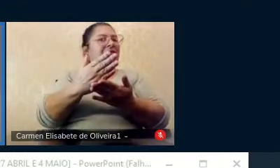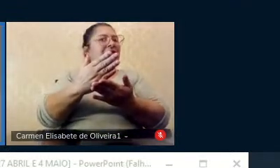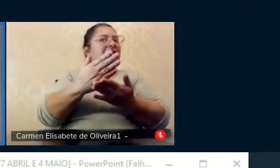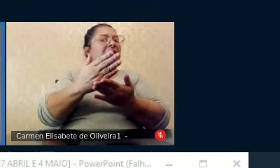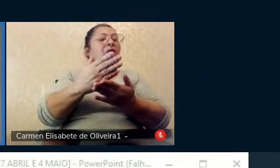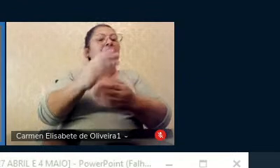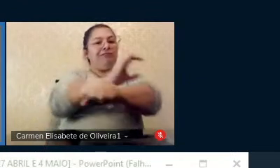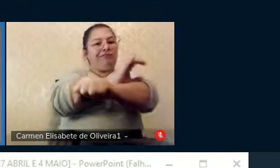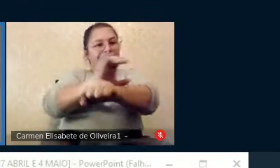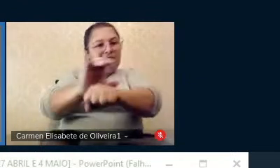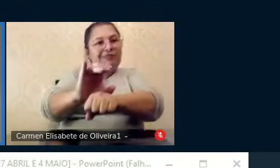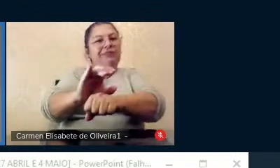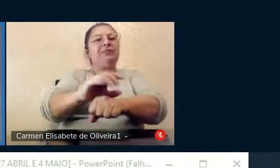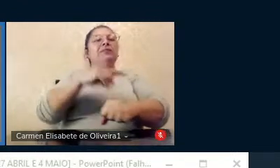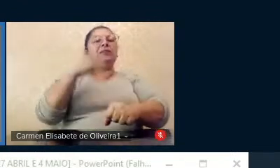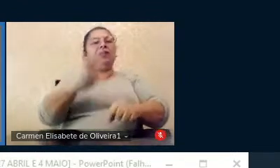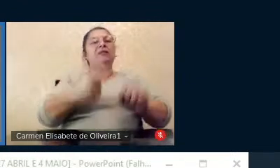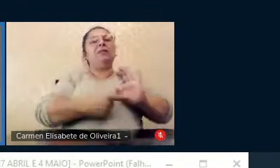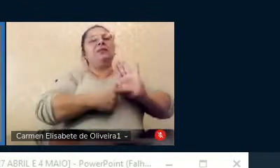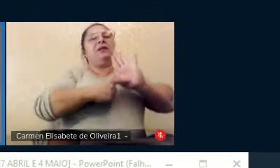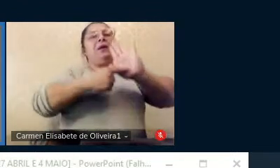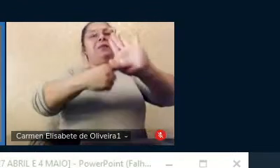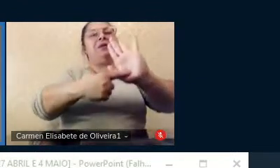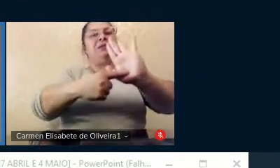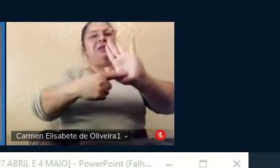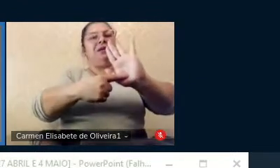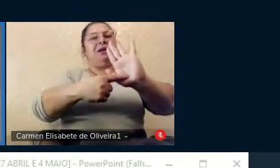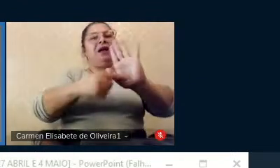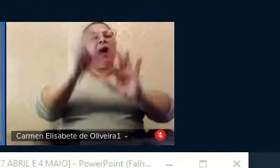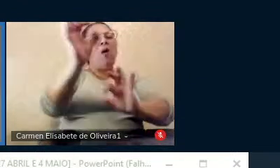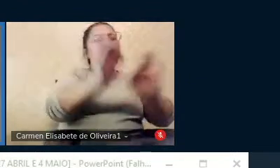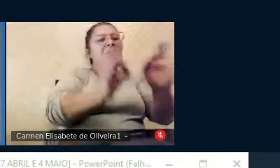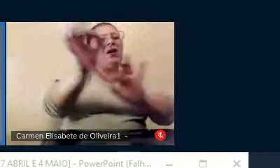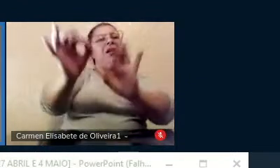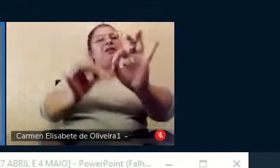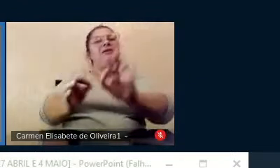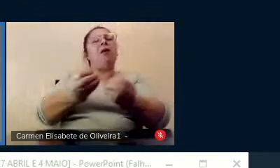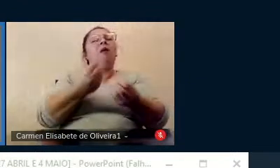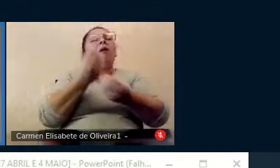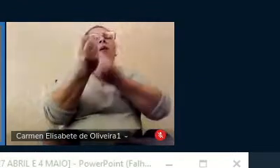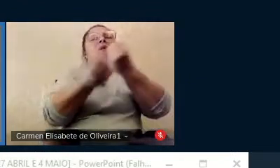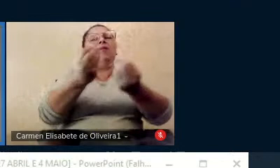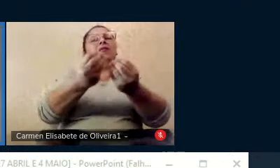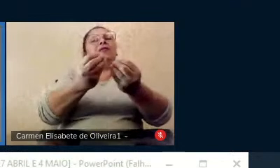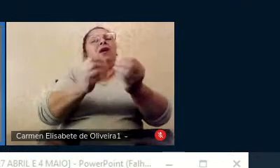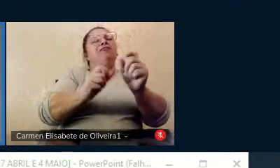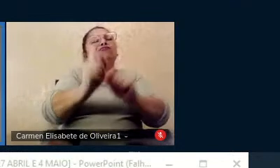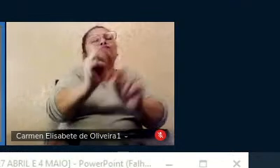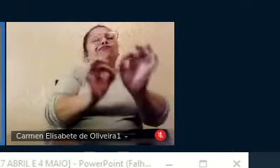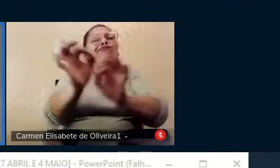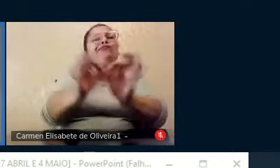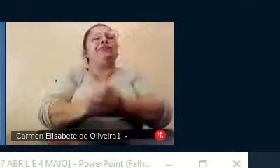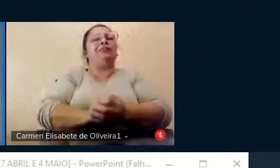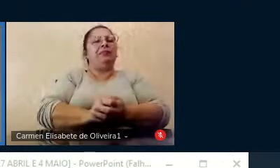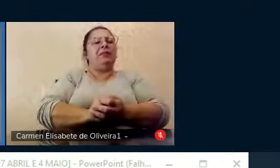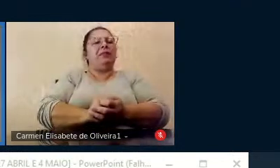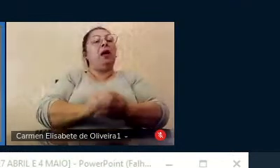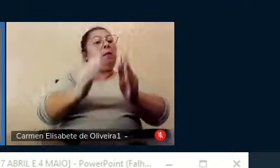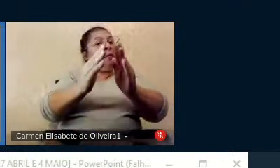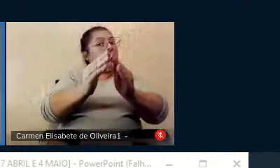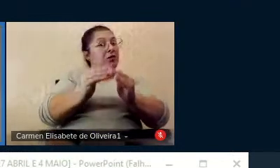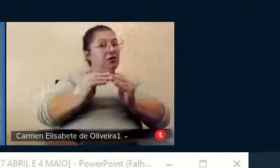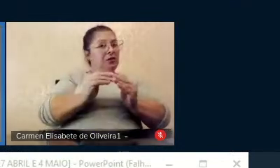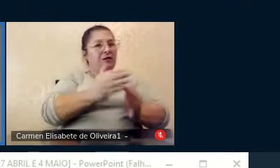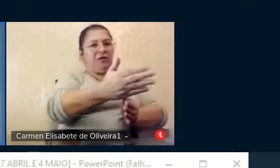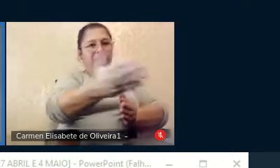nosso curso, eu gostaria de apresentar para vocês a organização, como ele vai funcionar, tá? E eu vou pedir que vocês,